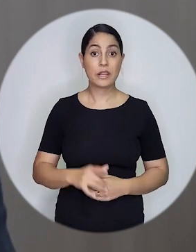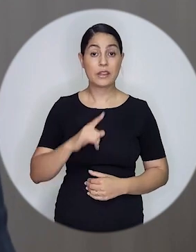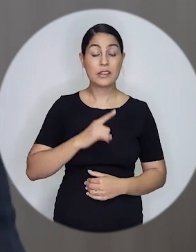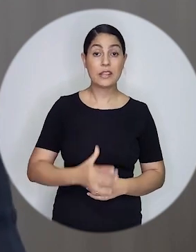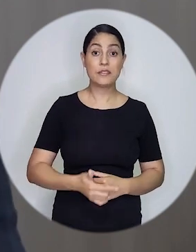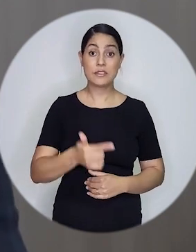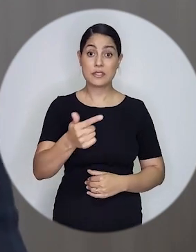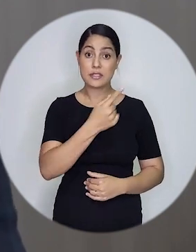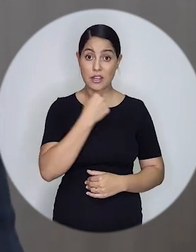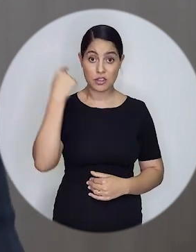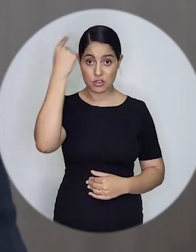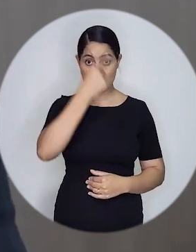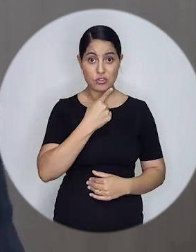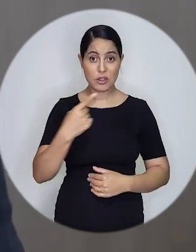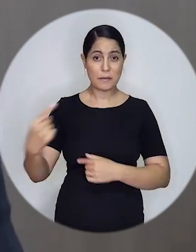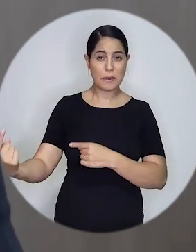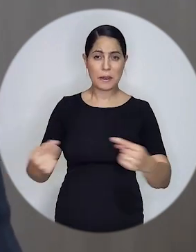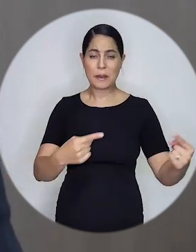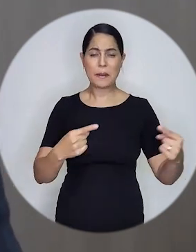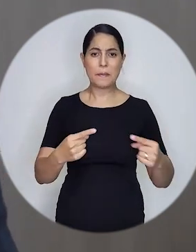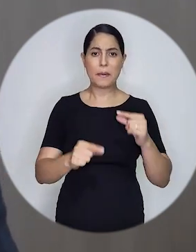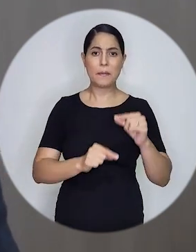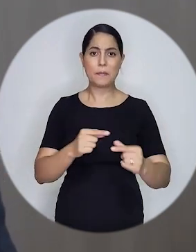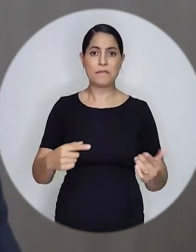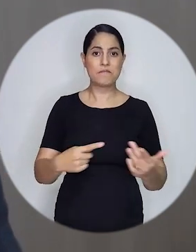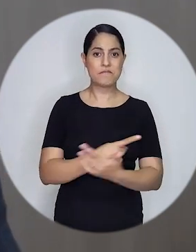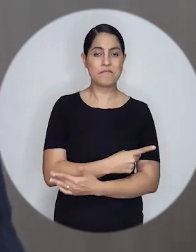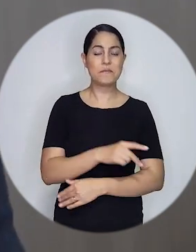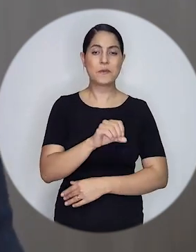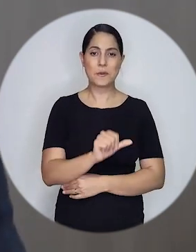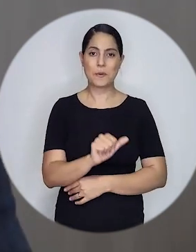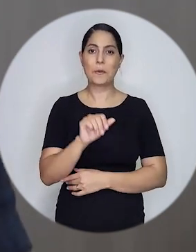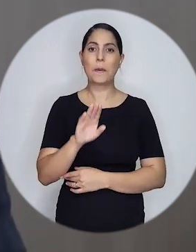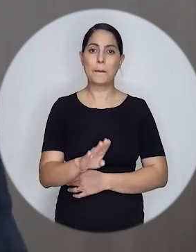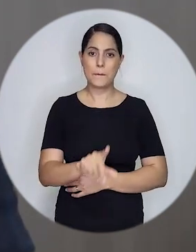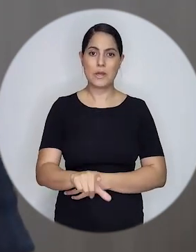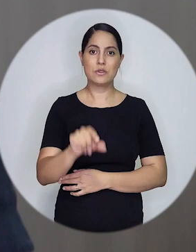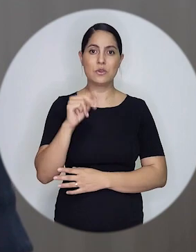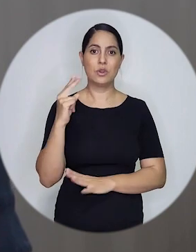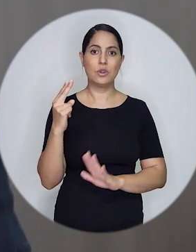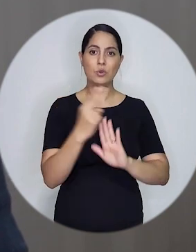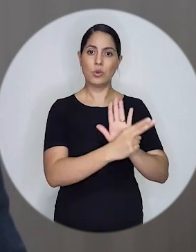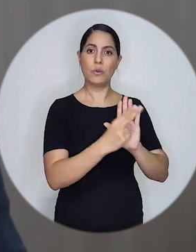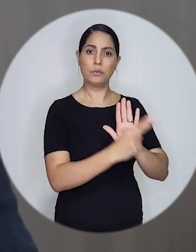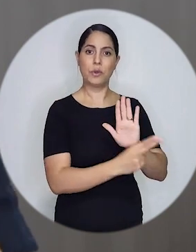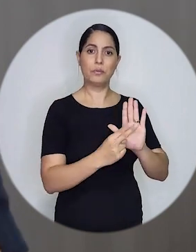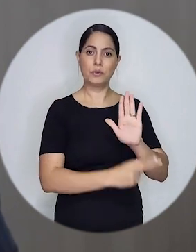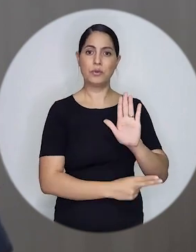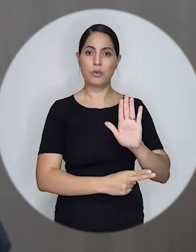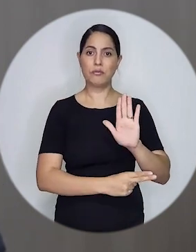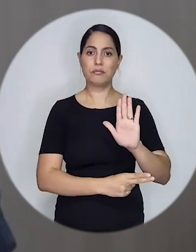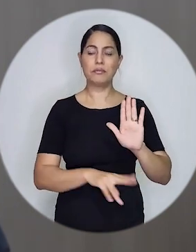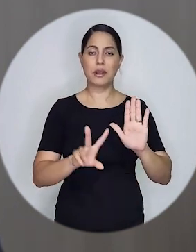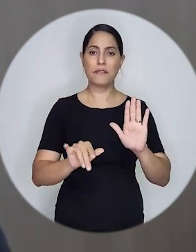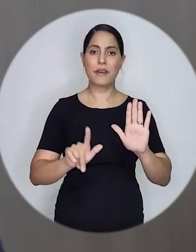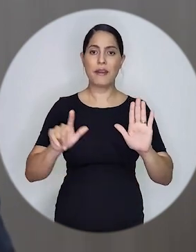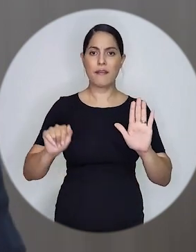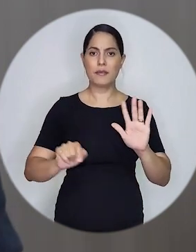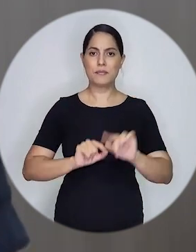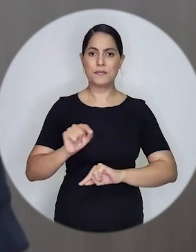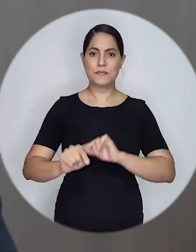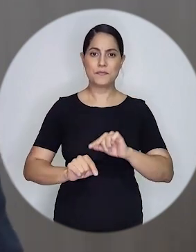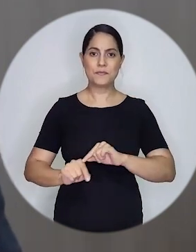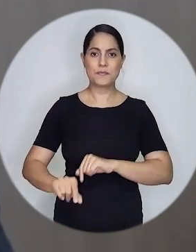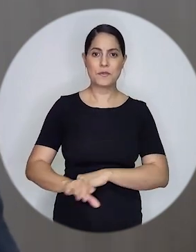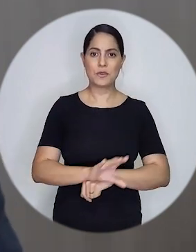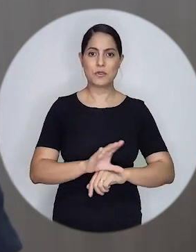Ainda no Conselho Pleno e após cerca de 7 horas de sabatina e votação, a OAB Nacional também escolheu, em sessão extraordinária,